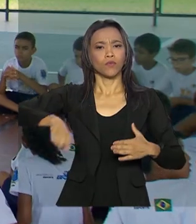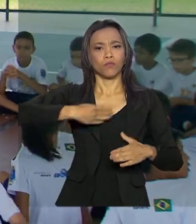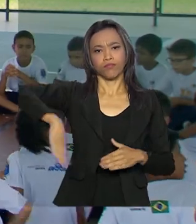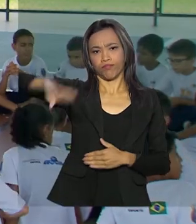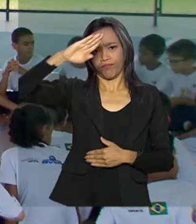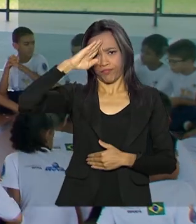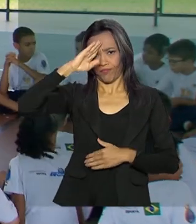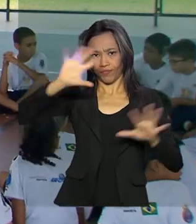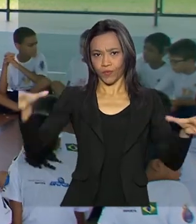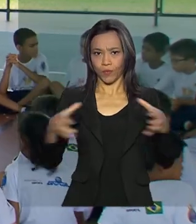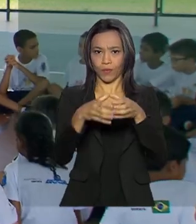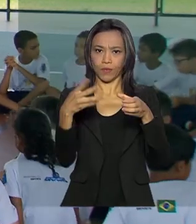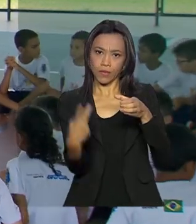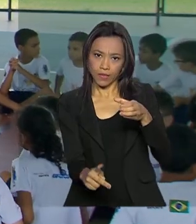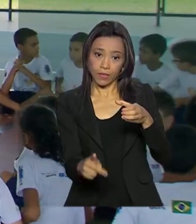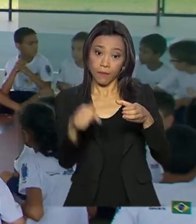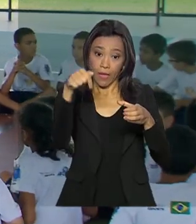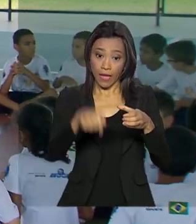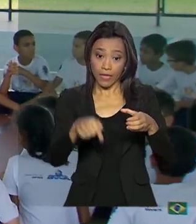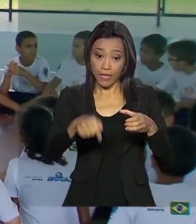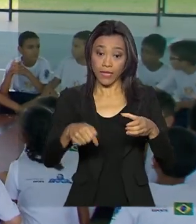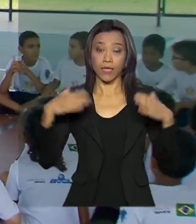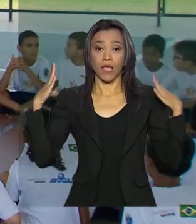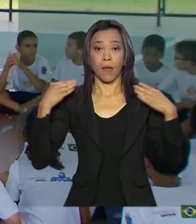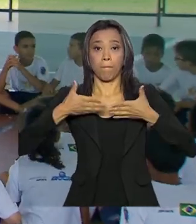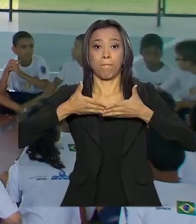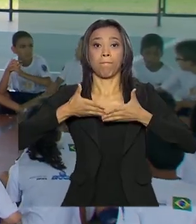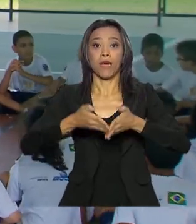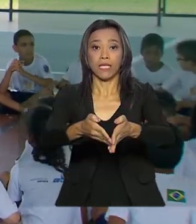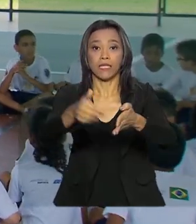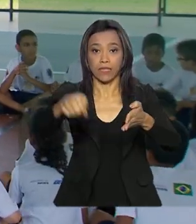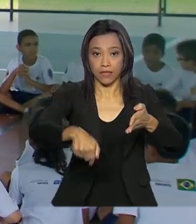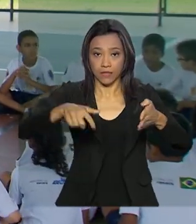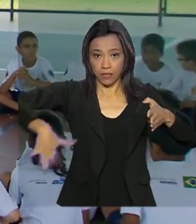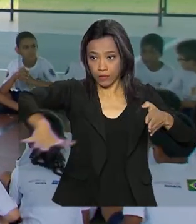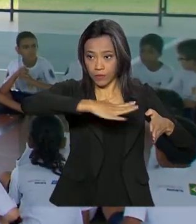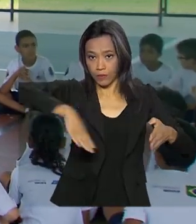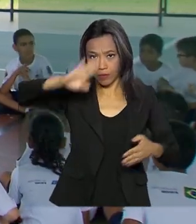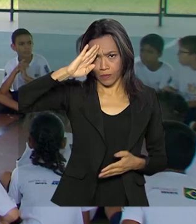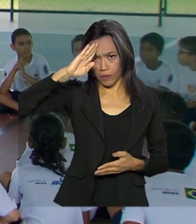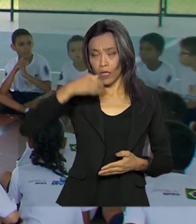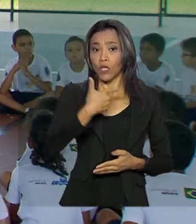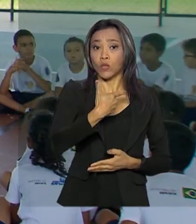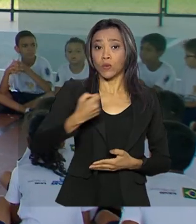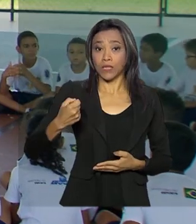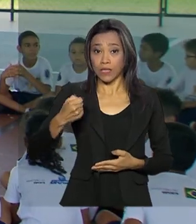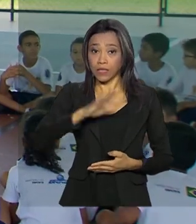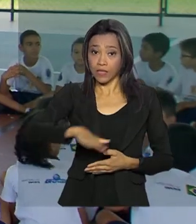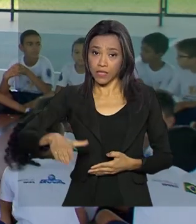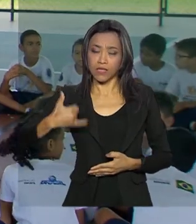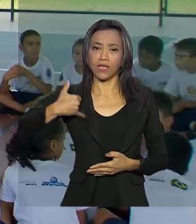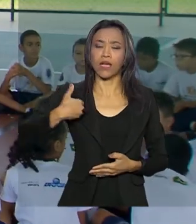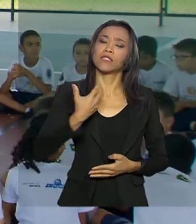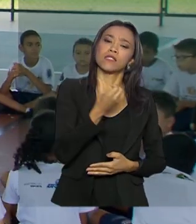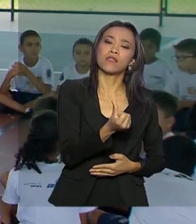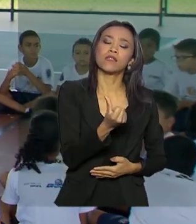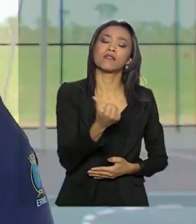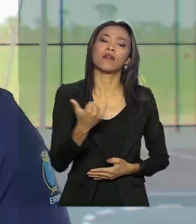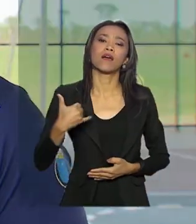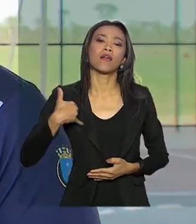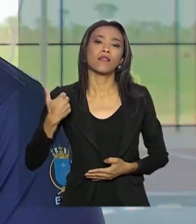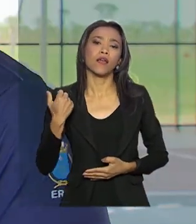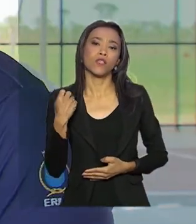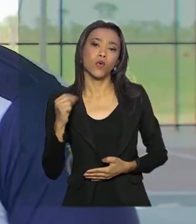aqui na estação de rádio da marinha o programa contempla 200 crianças com idades entre 6 e 11 anos